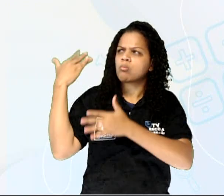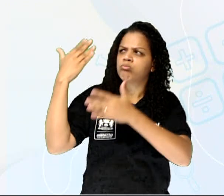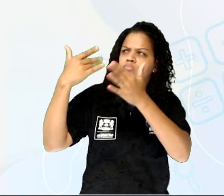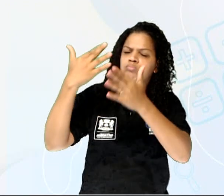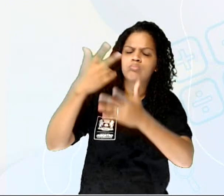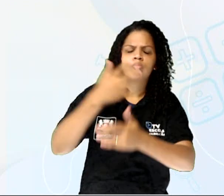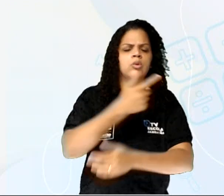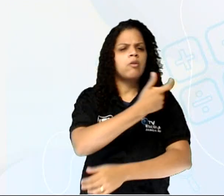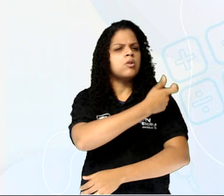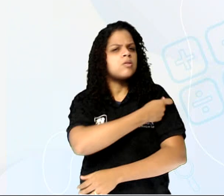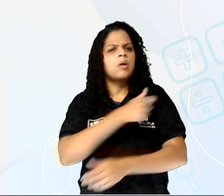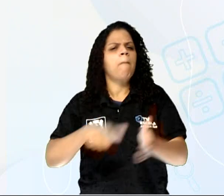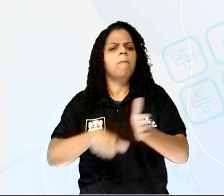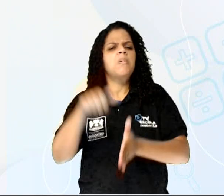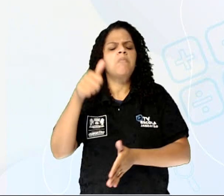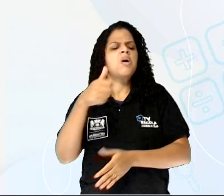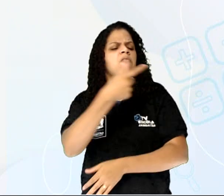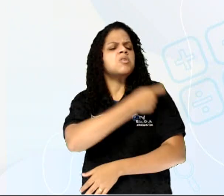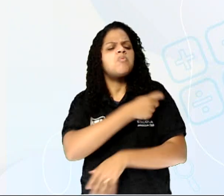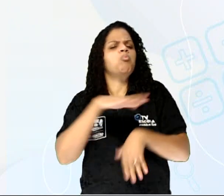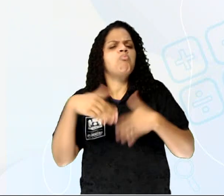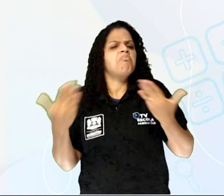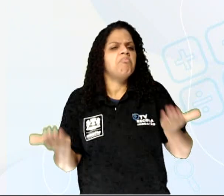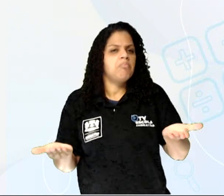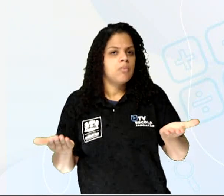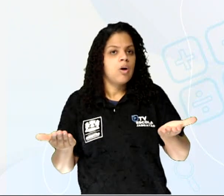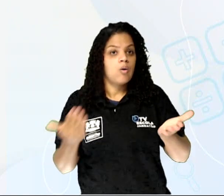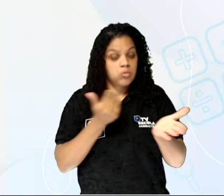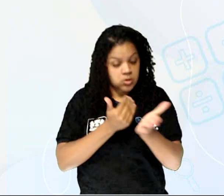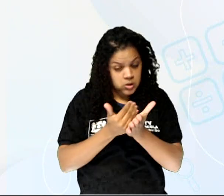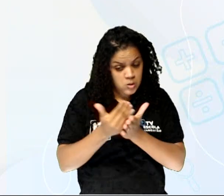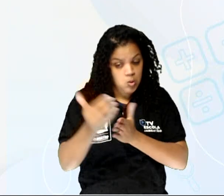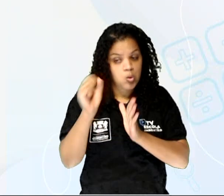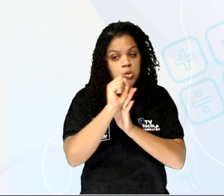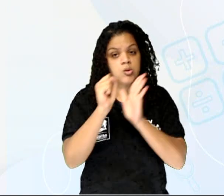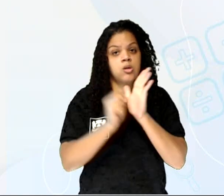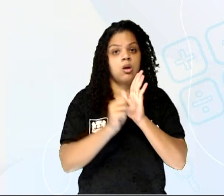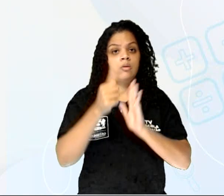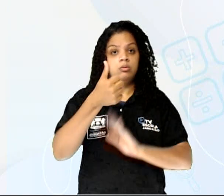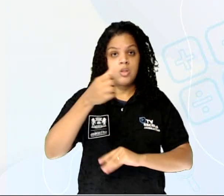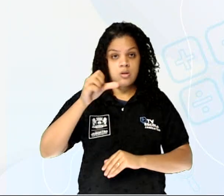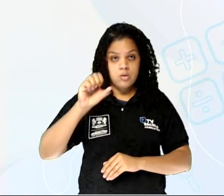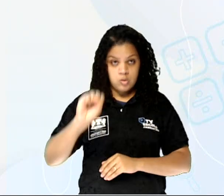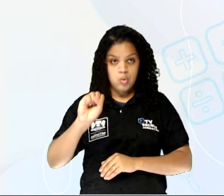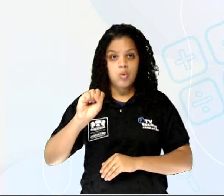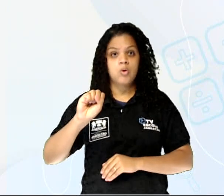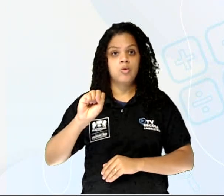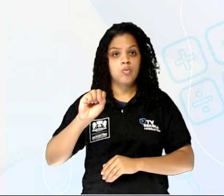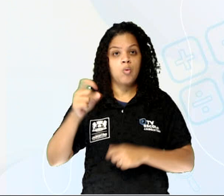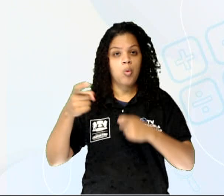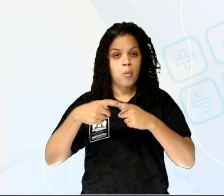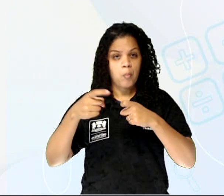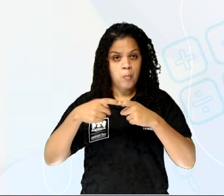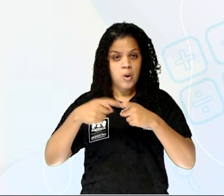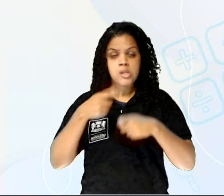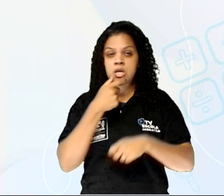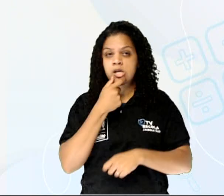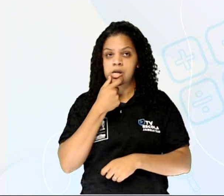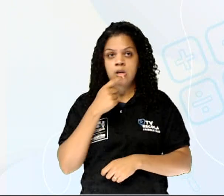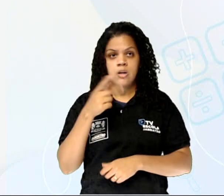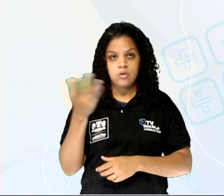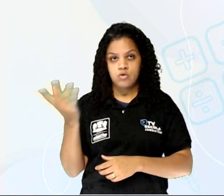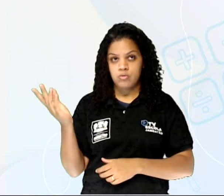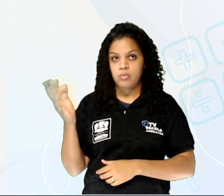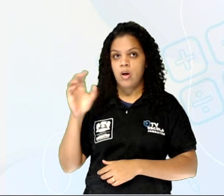vacina que surgiu? A história da vacina iniciou-se no século XVIII, quando o médico inglês Edward